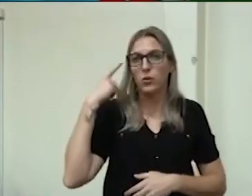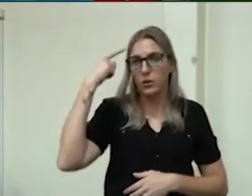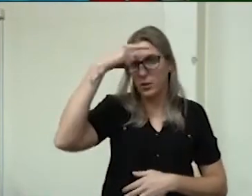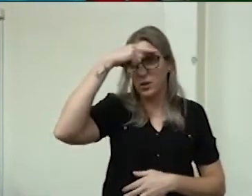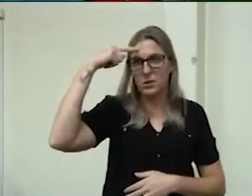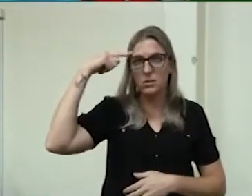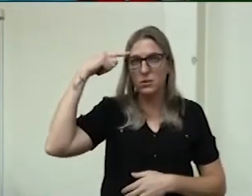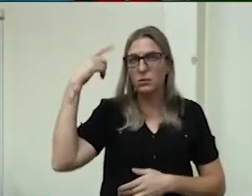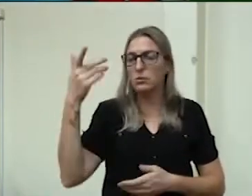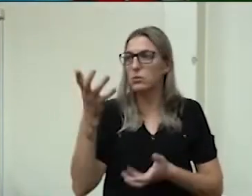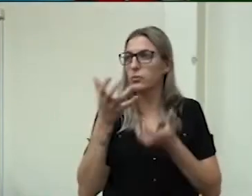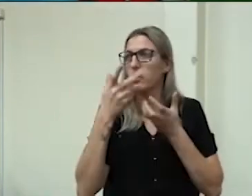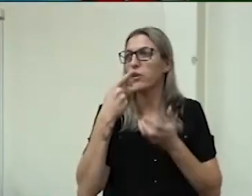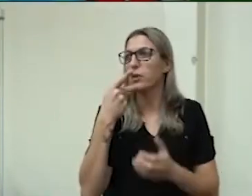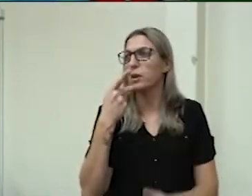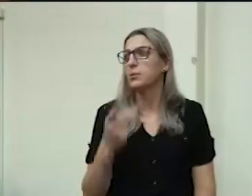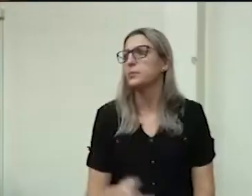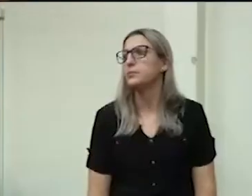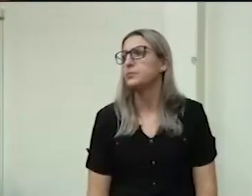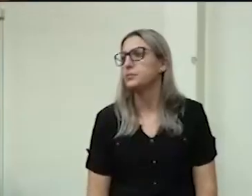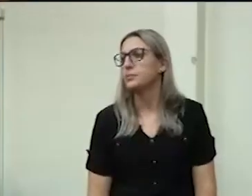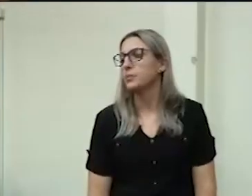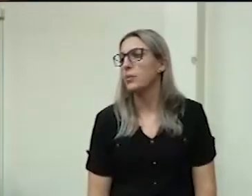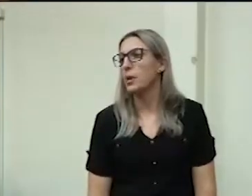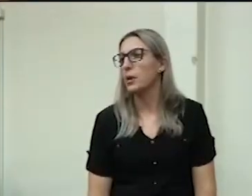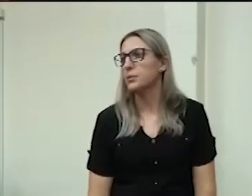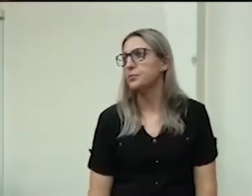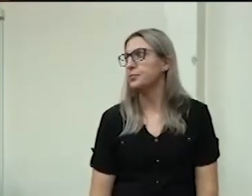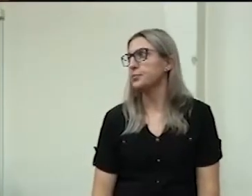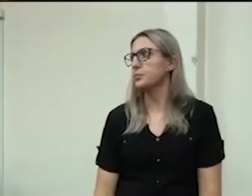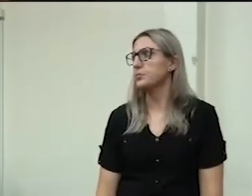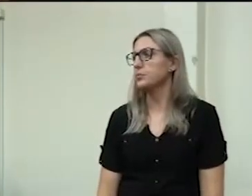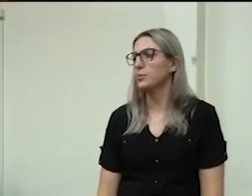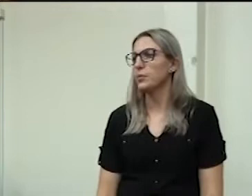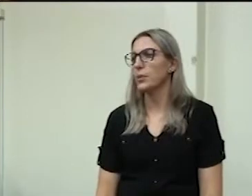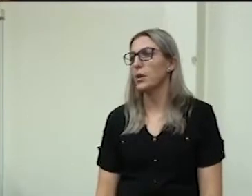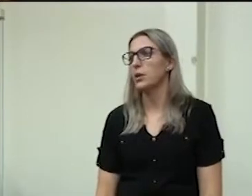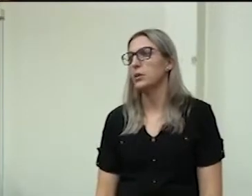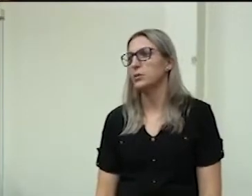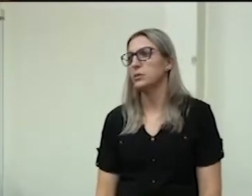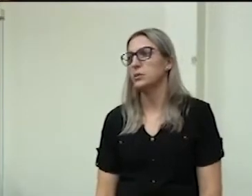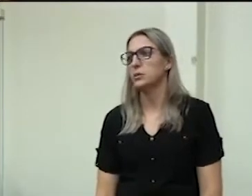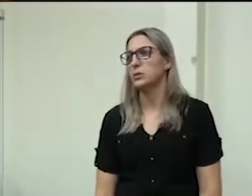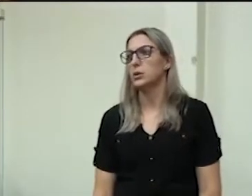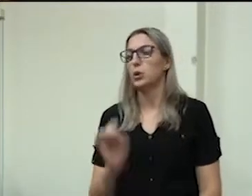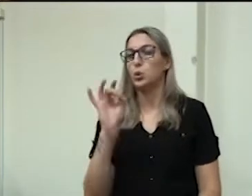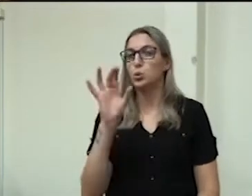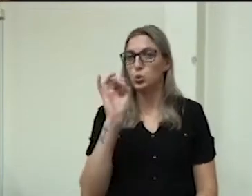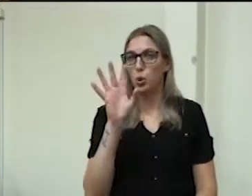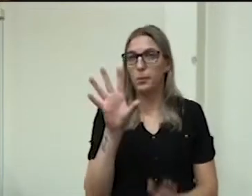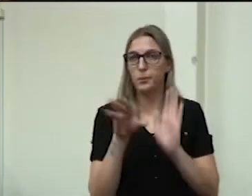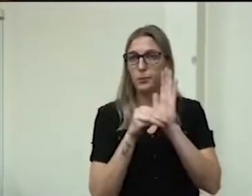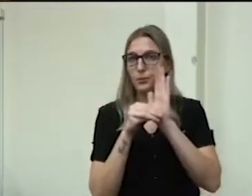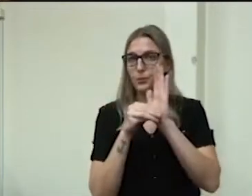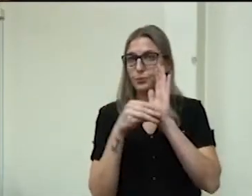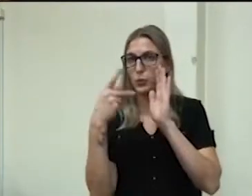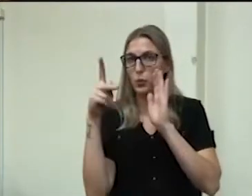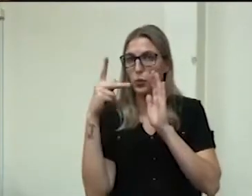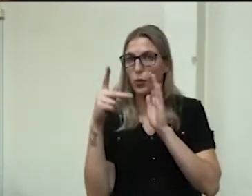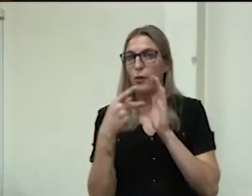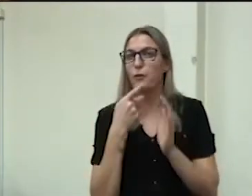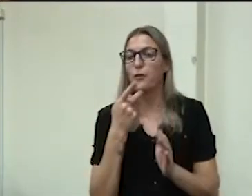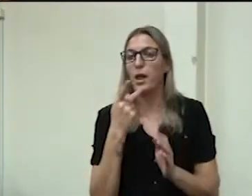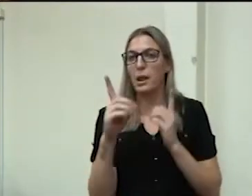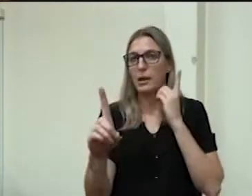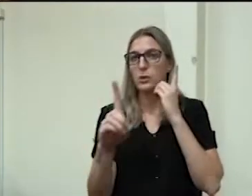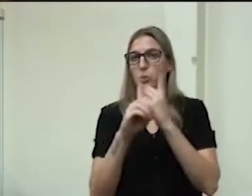ponto. Por favor, vereador Alessandro. Microfone 10. Entrando só para contribuir com o tema, encontrei